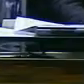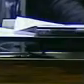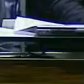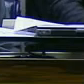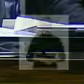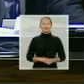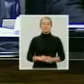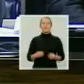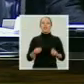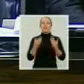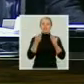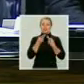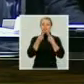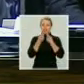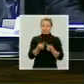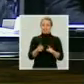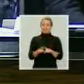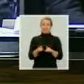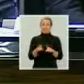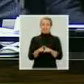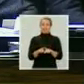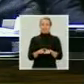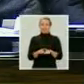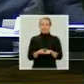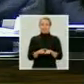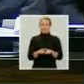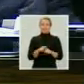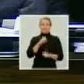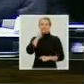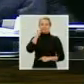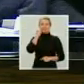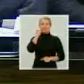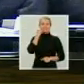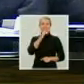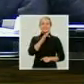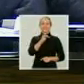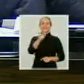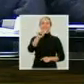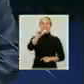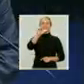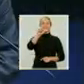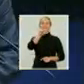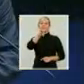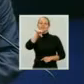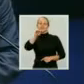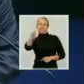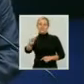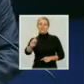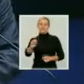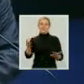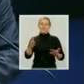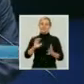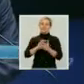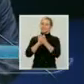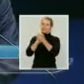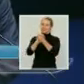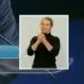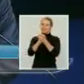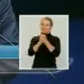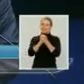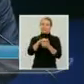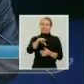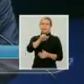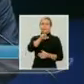Concedemos a palavra ao senador Flávio Arna. Eu quero saudar o